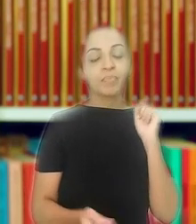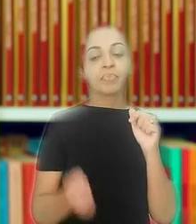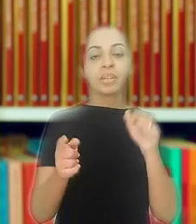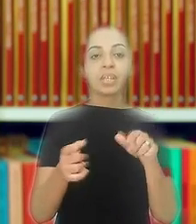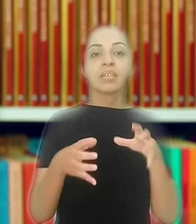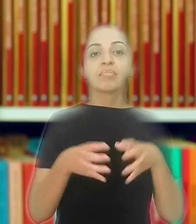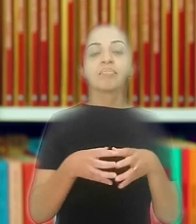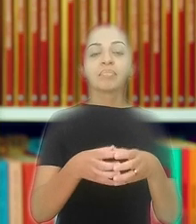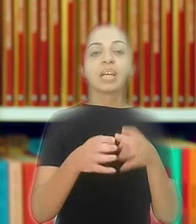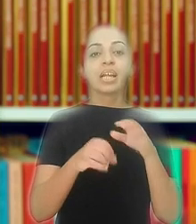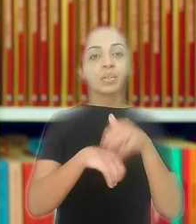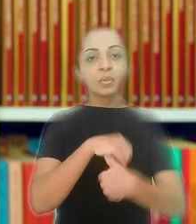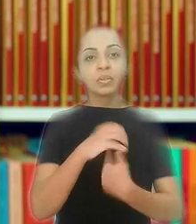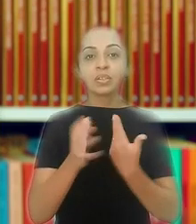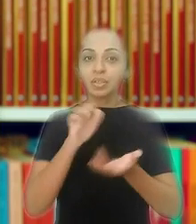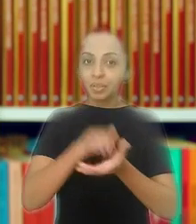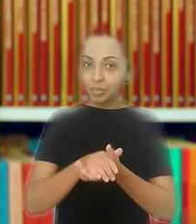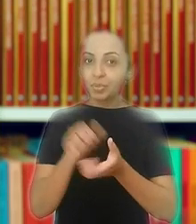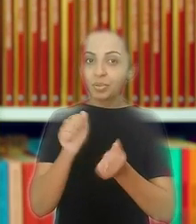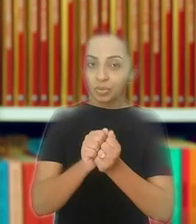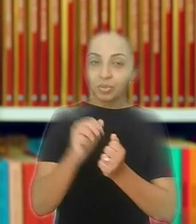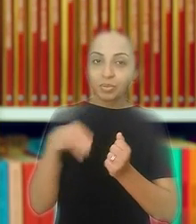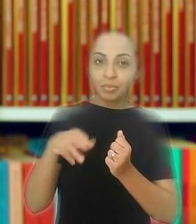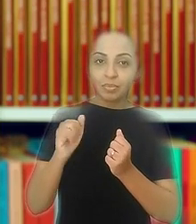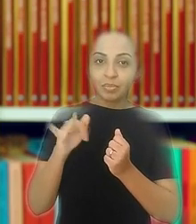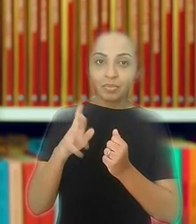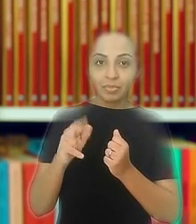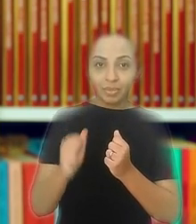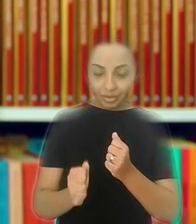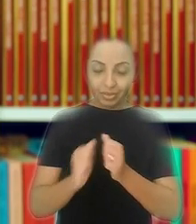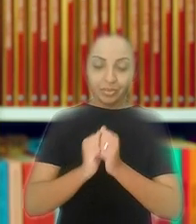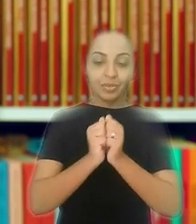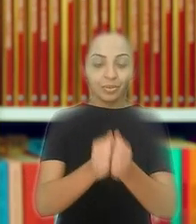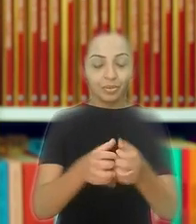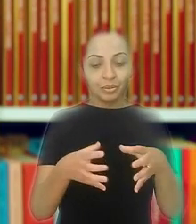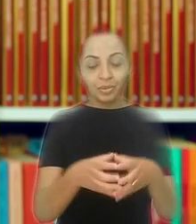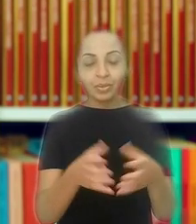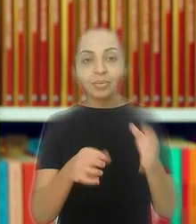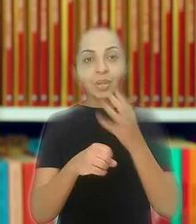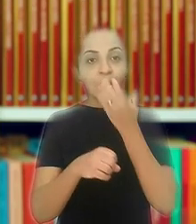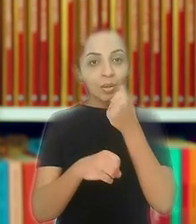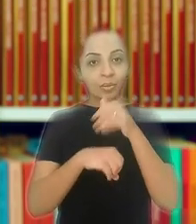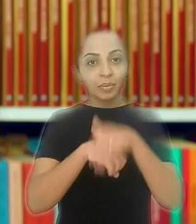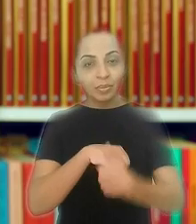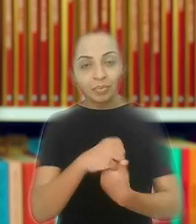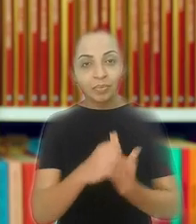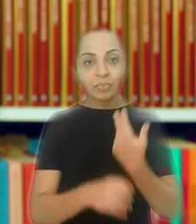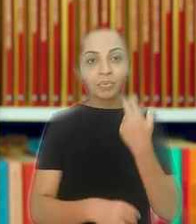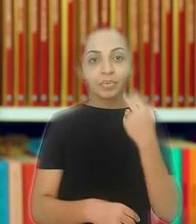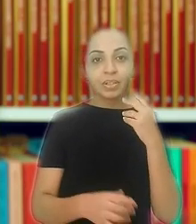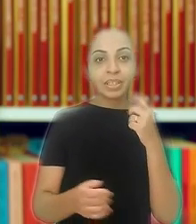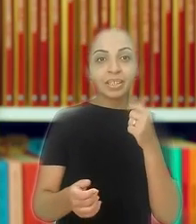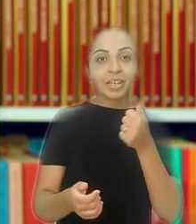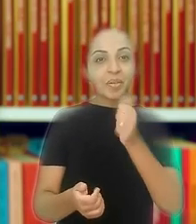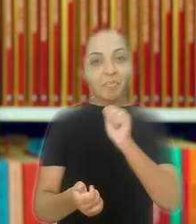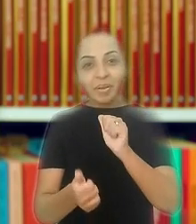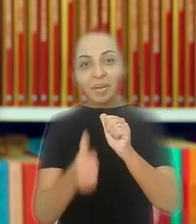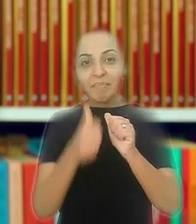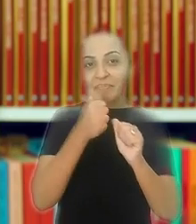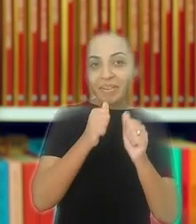editor Foi uma noite bem legal com a Mayara também a gente foi todos juntos lá jantar e tomar